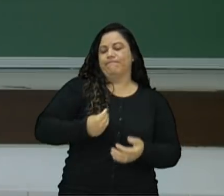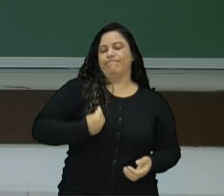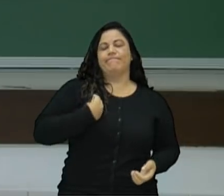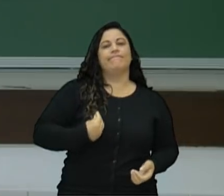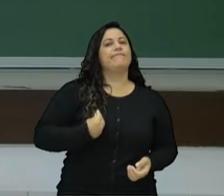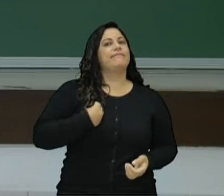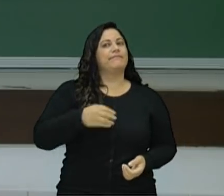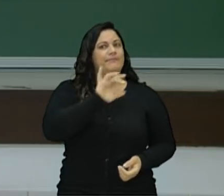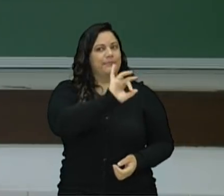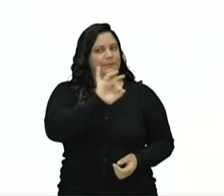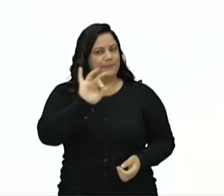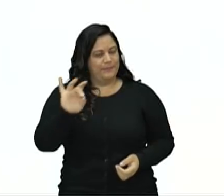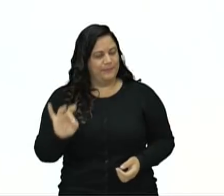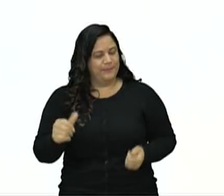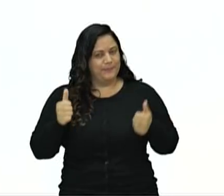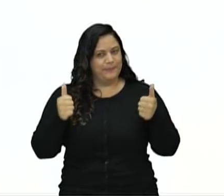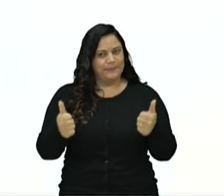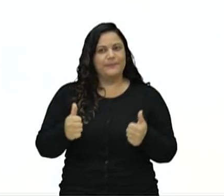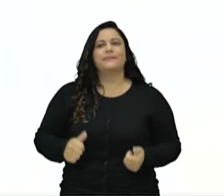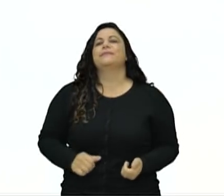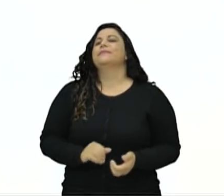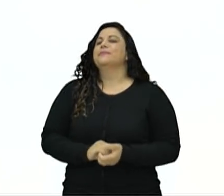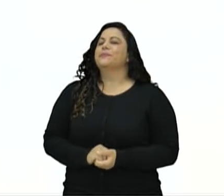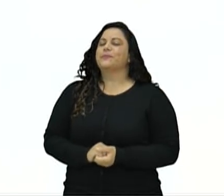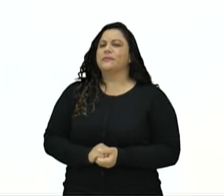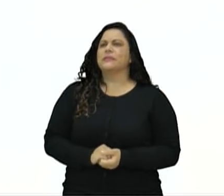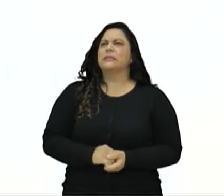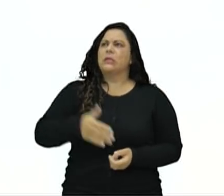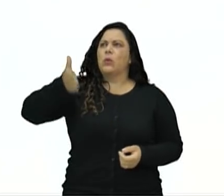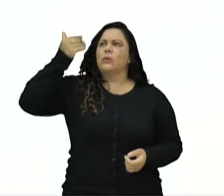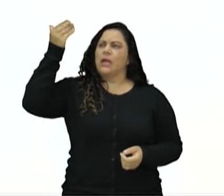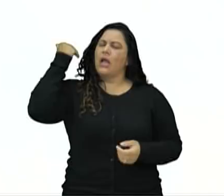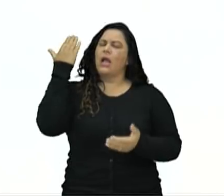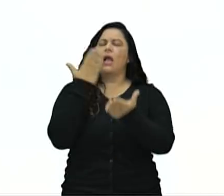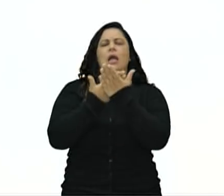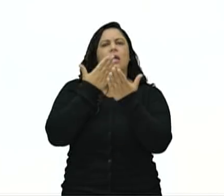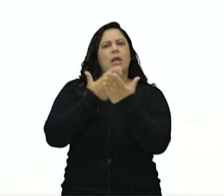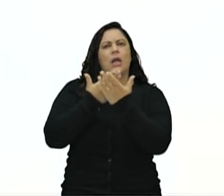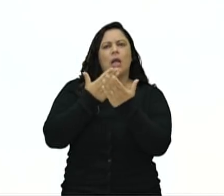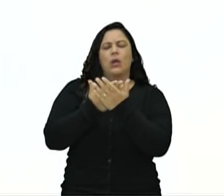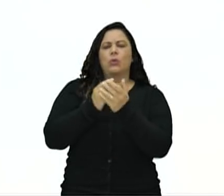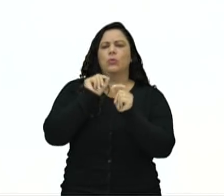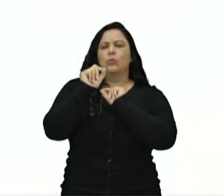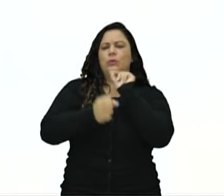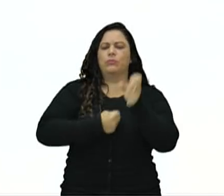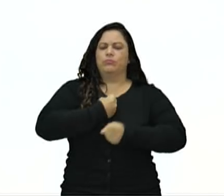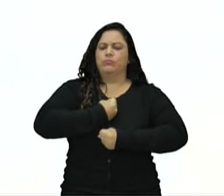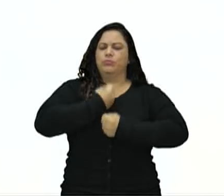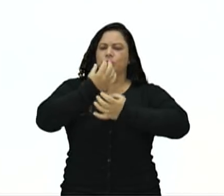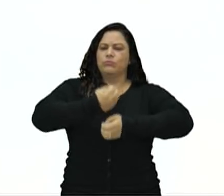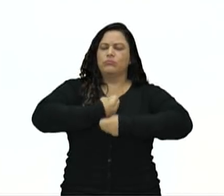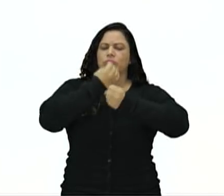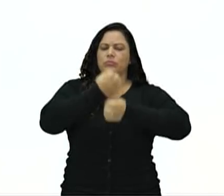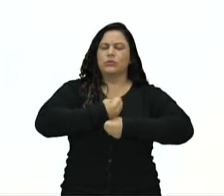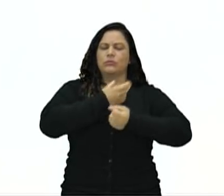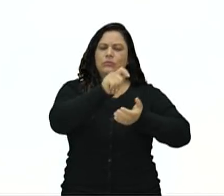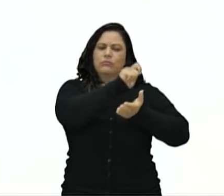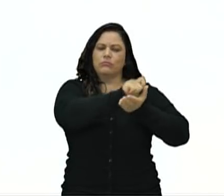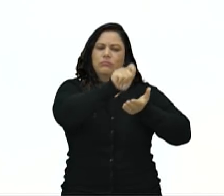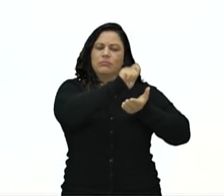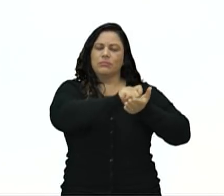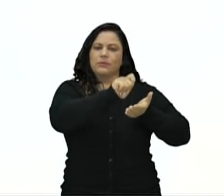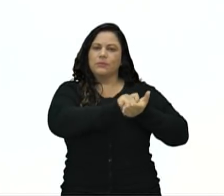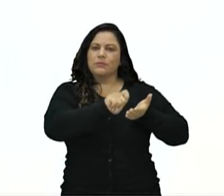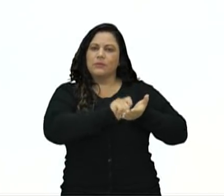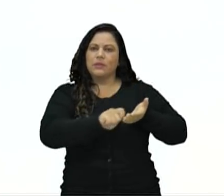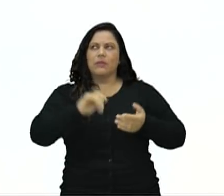aula anterior analisou um depoimento, né? E fizemos ali algumas reflexões sobre os elementos composicionais